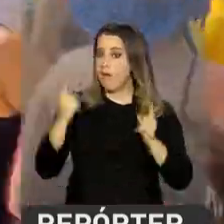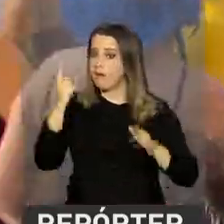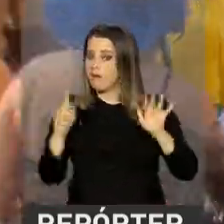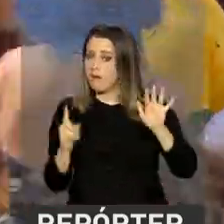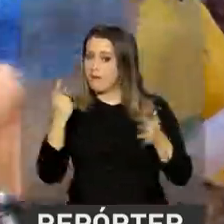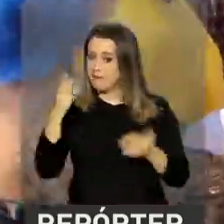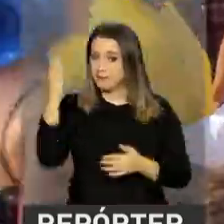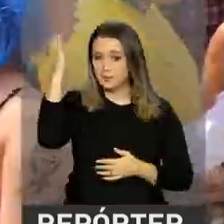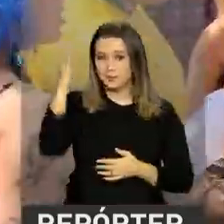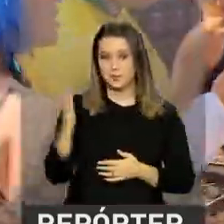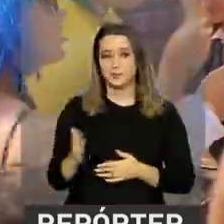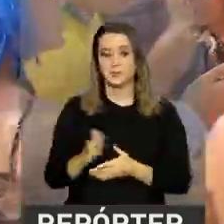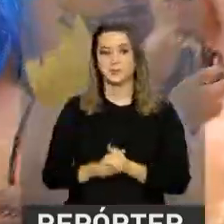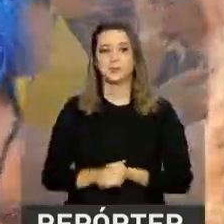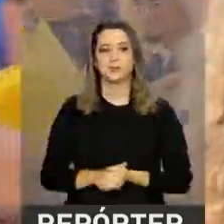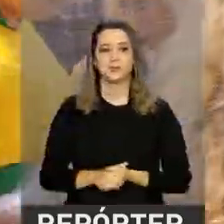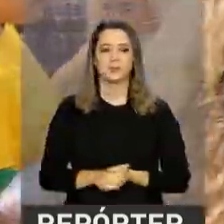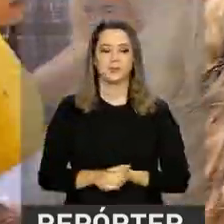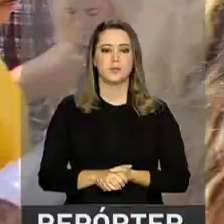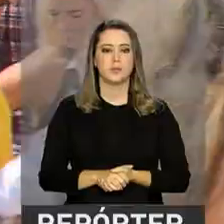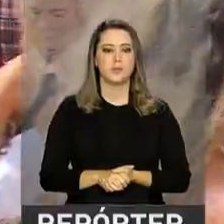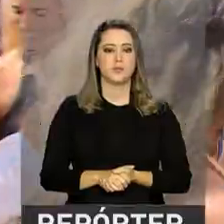Brasil.